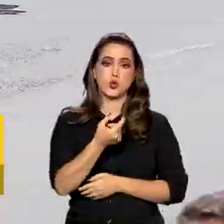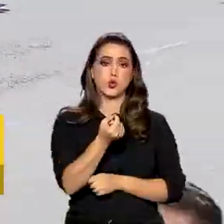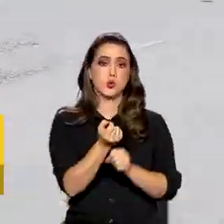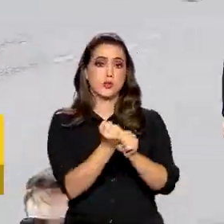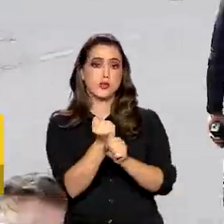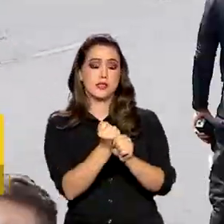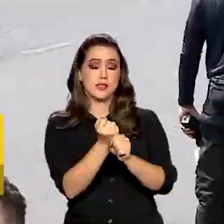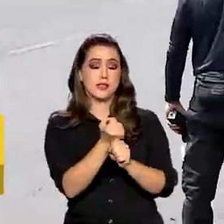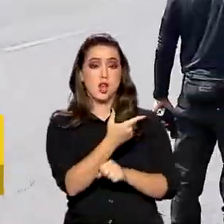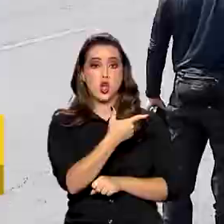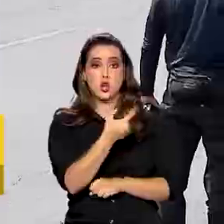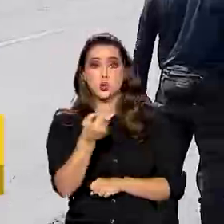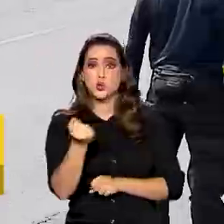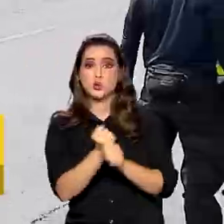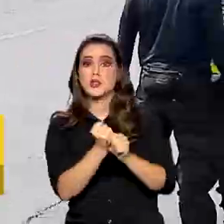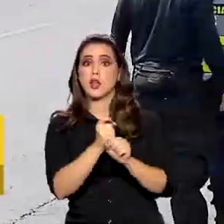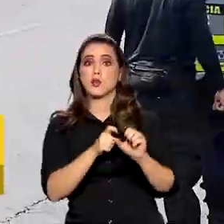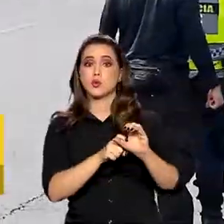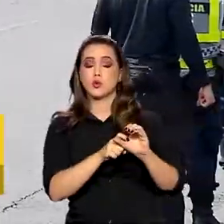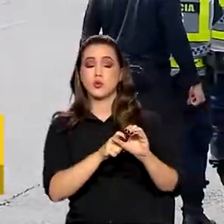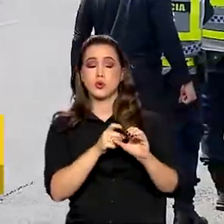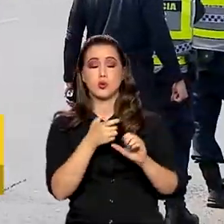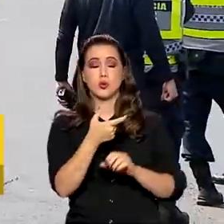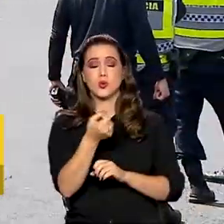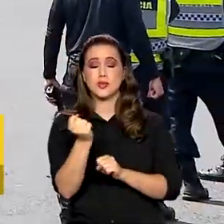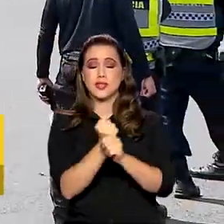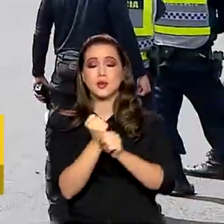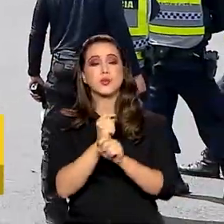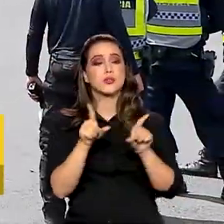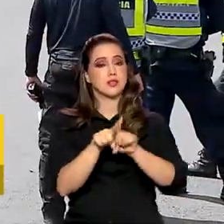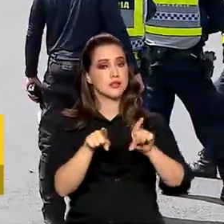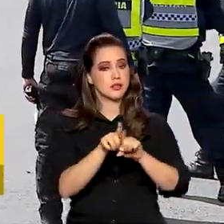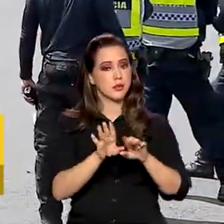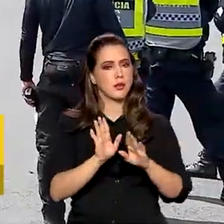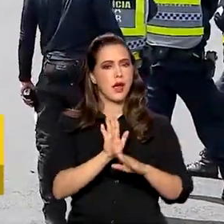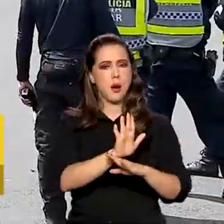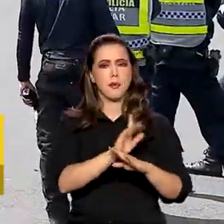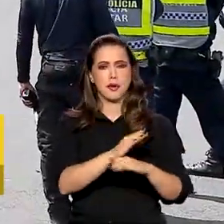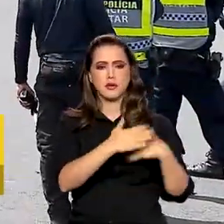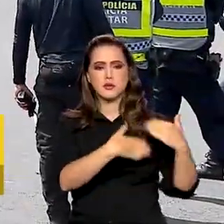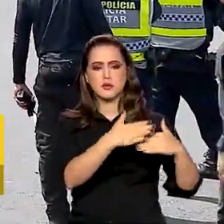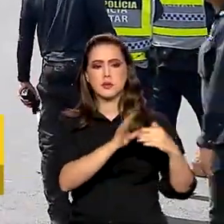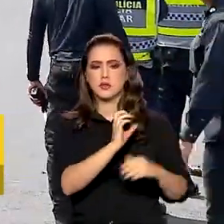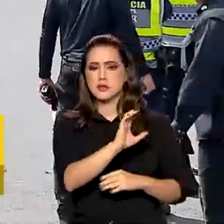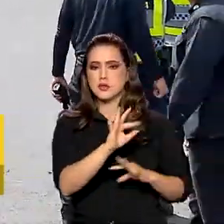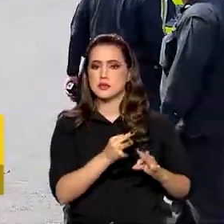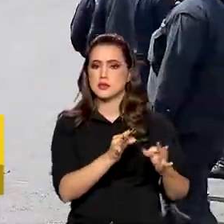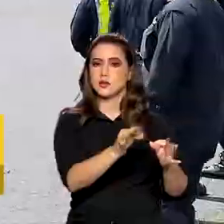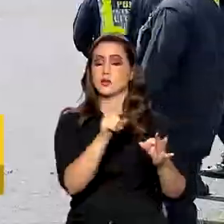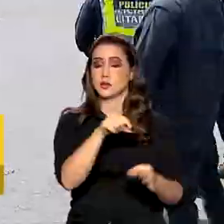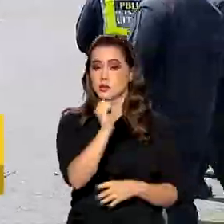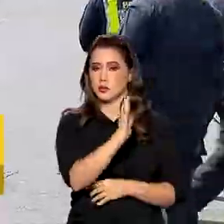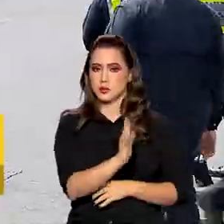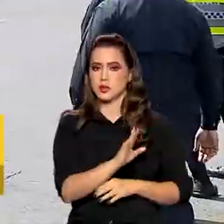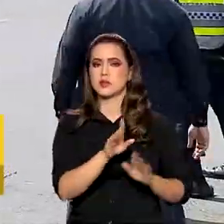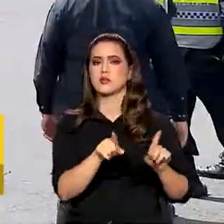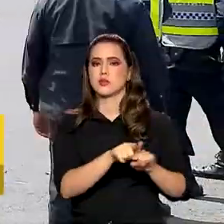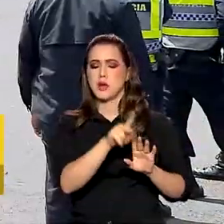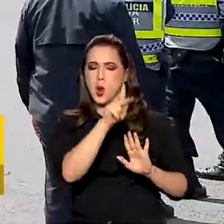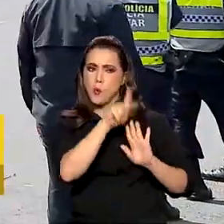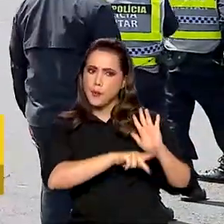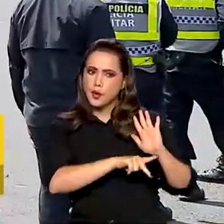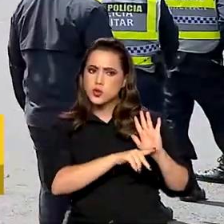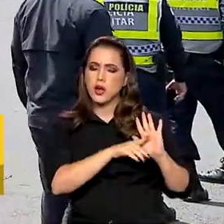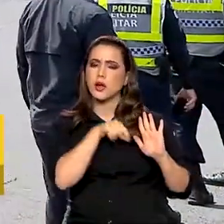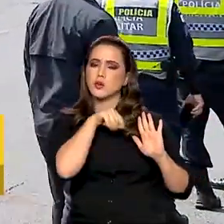200 anos hoje, contribuindo para todo o desenvolvimento científico e tecnológico aqui no Brasil também, com os projetos